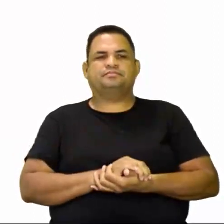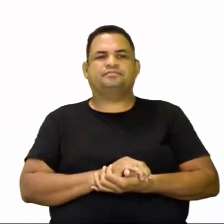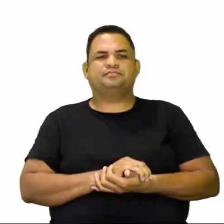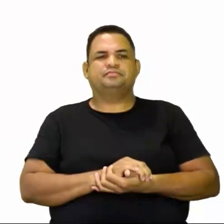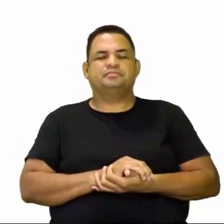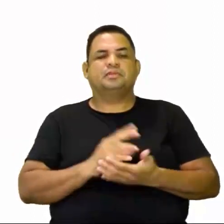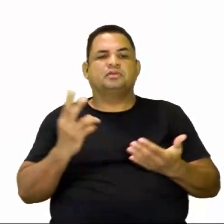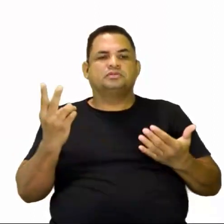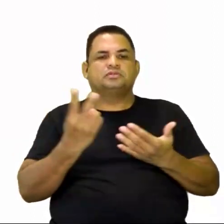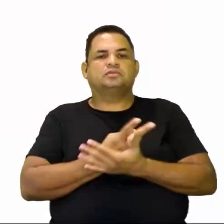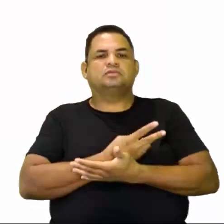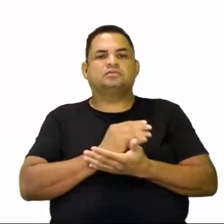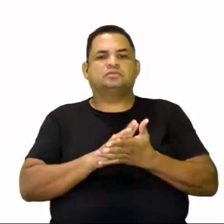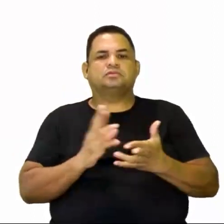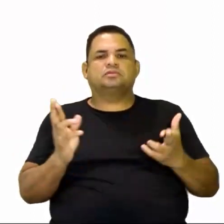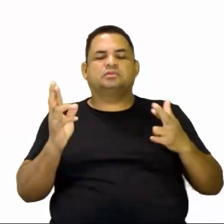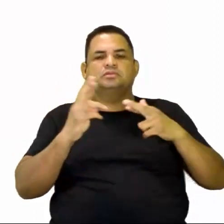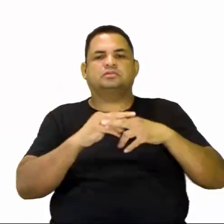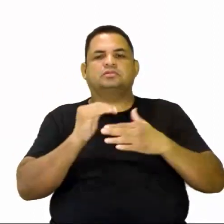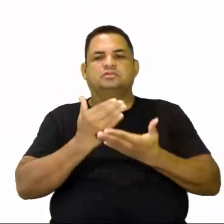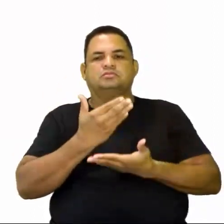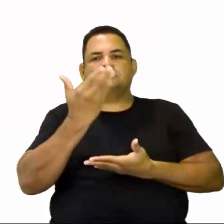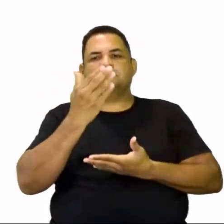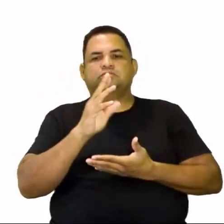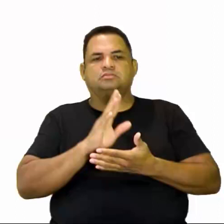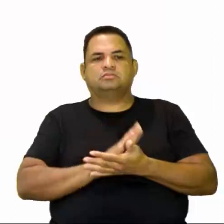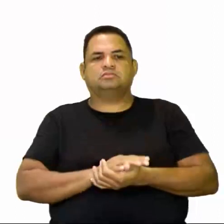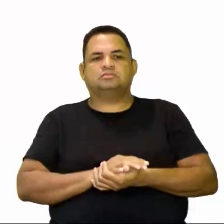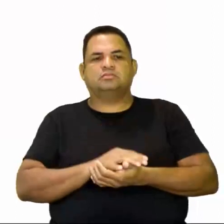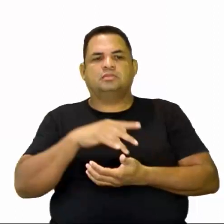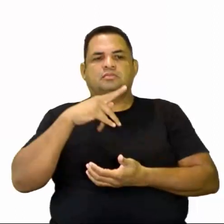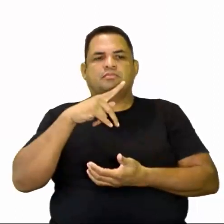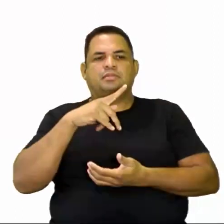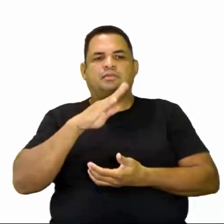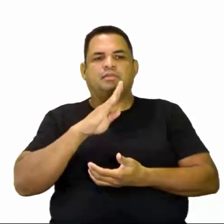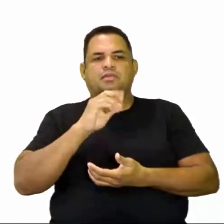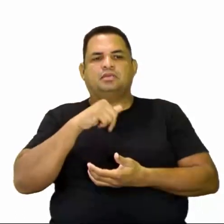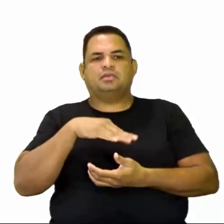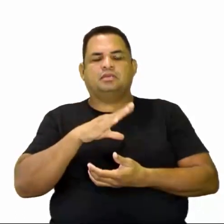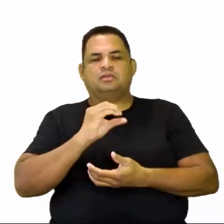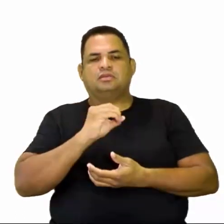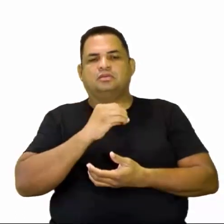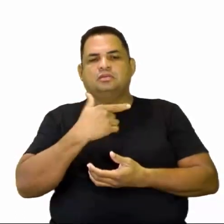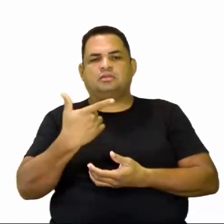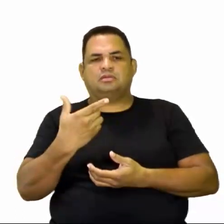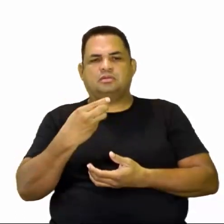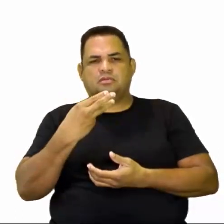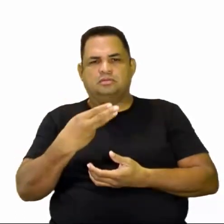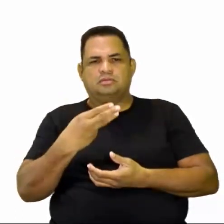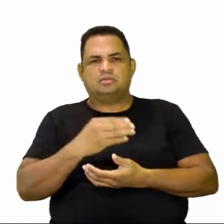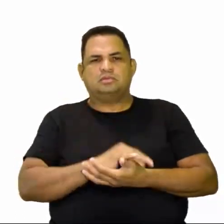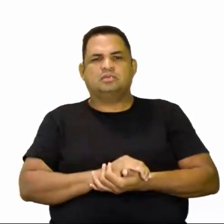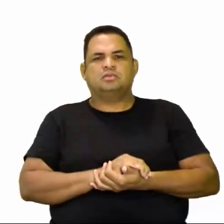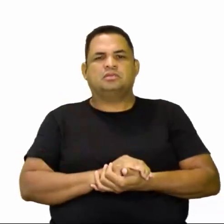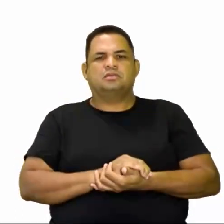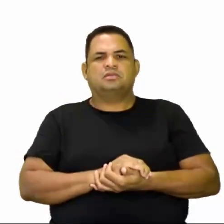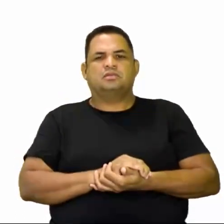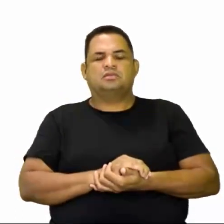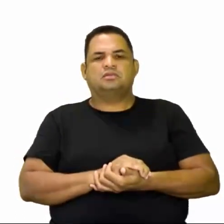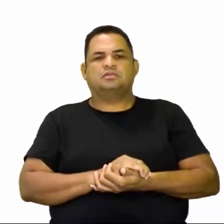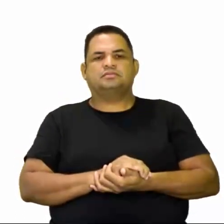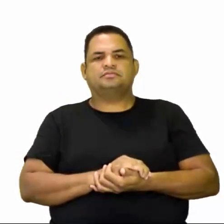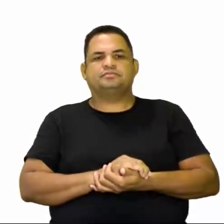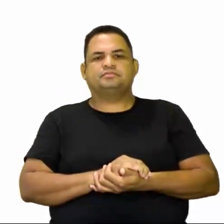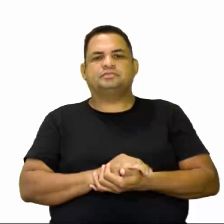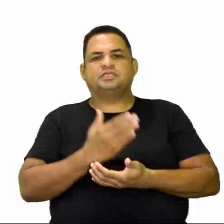Isso ocorreu no caso da reação entre o nitrato de chumbo e o iodeto de potássio, né? Visto que o iodeto